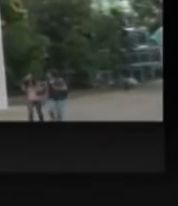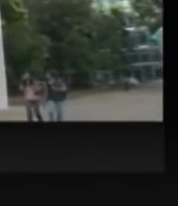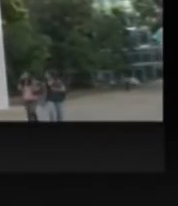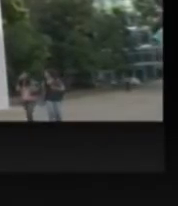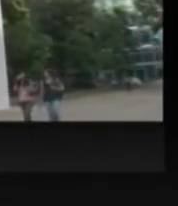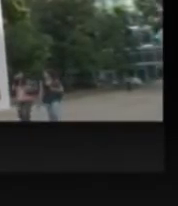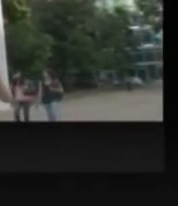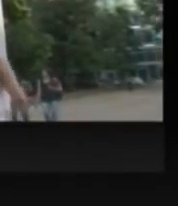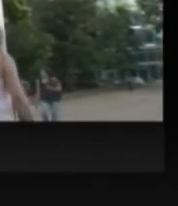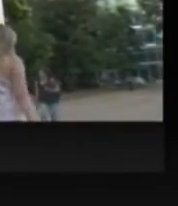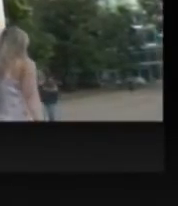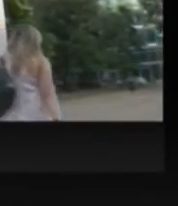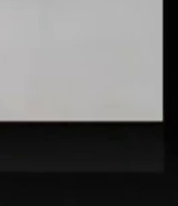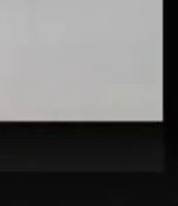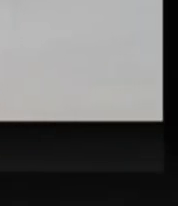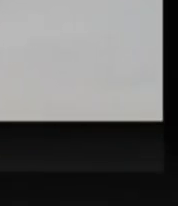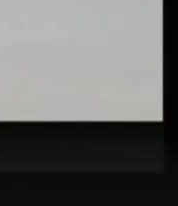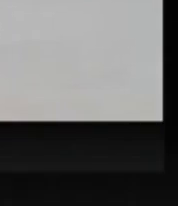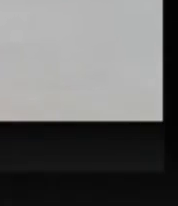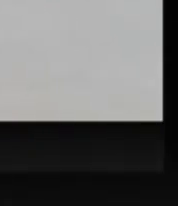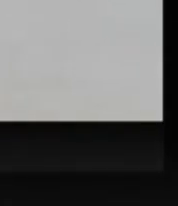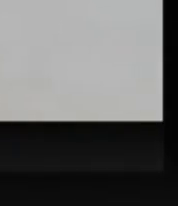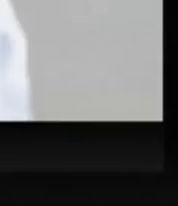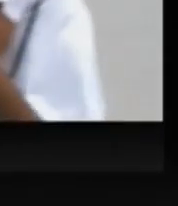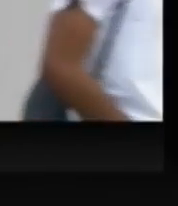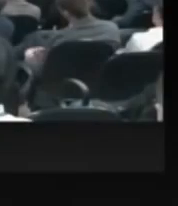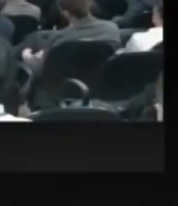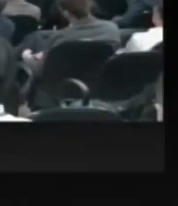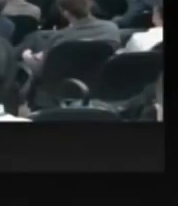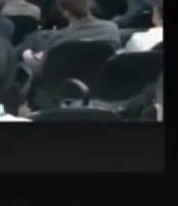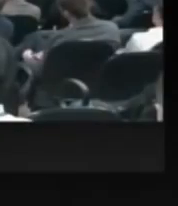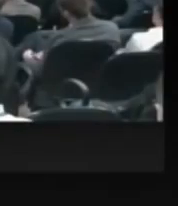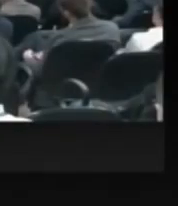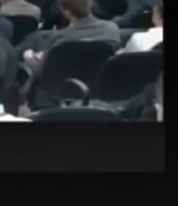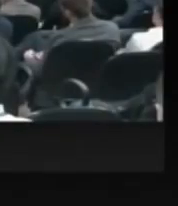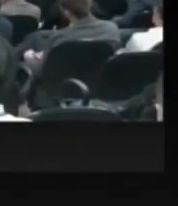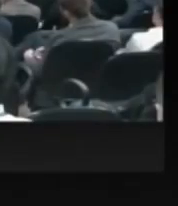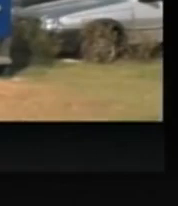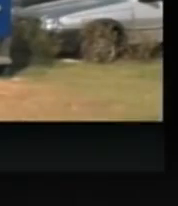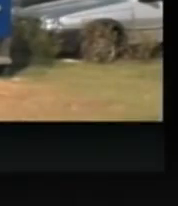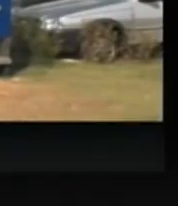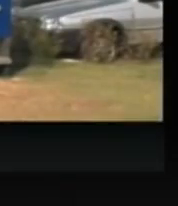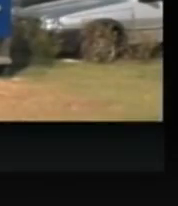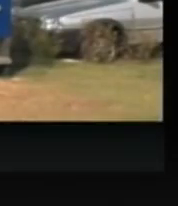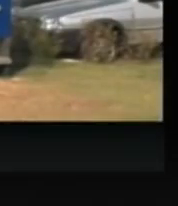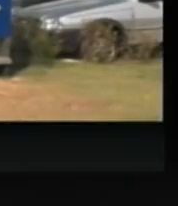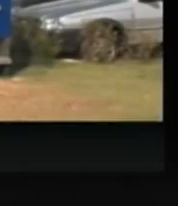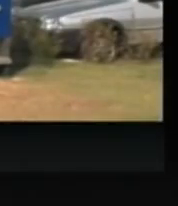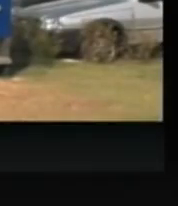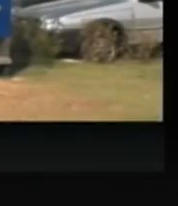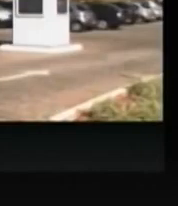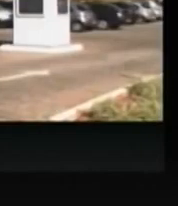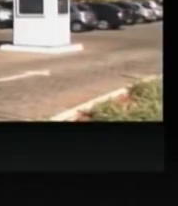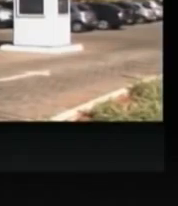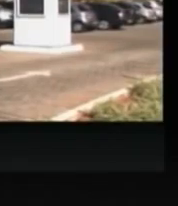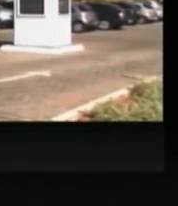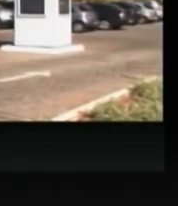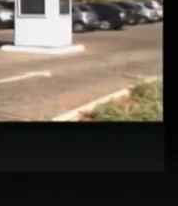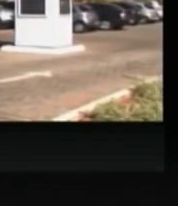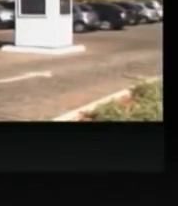Realizado pelo Ministério da Ciência, Tecnologia e Inovação, pela Secretaria de Política para as Mulheres, pelo CNPq, com o apoio de